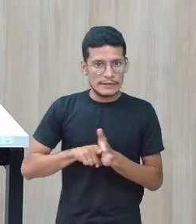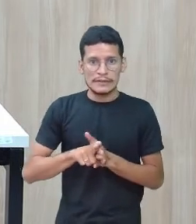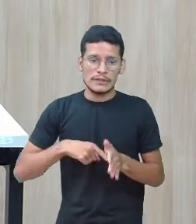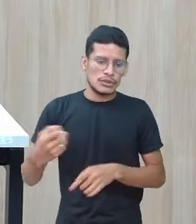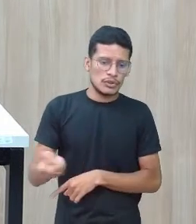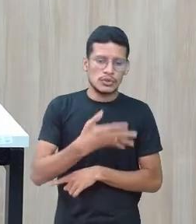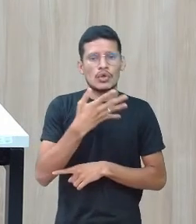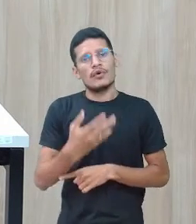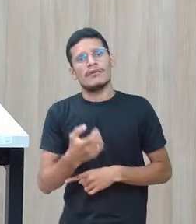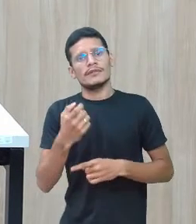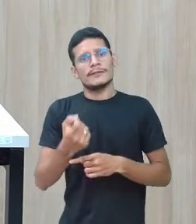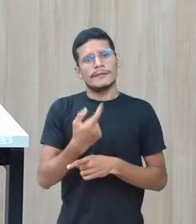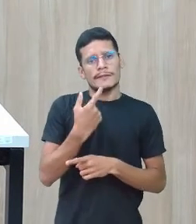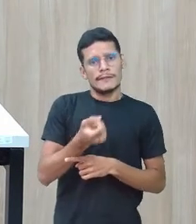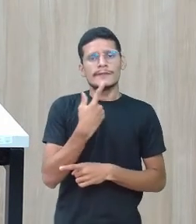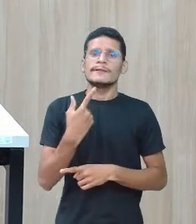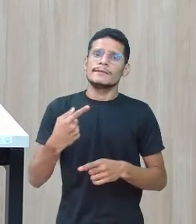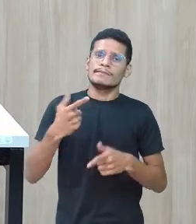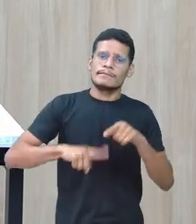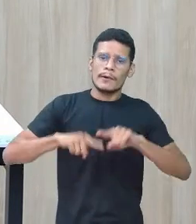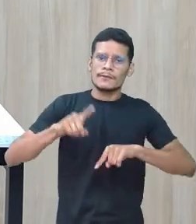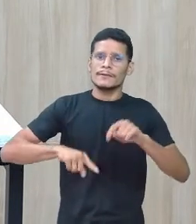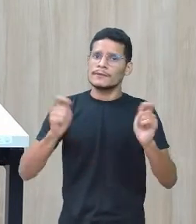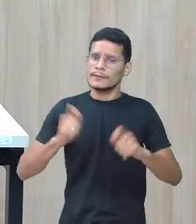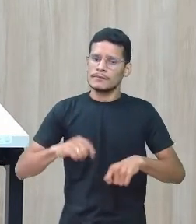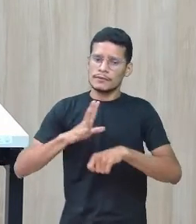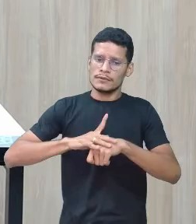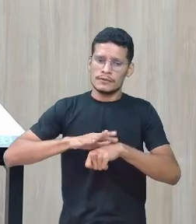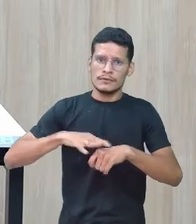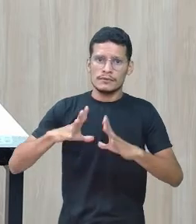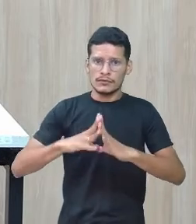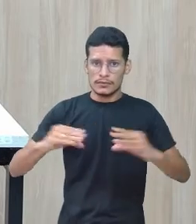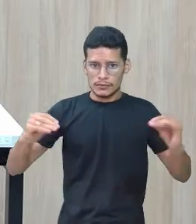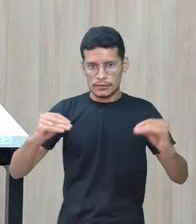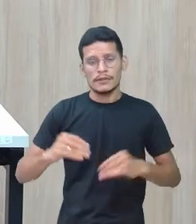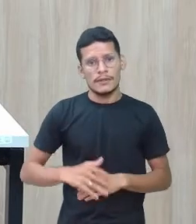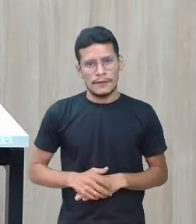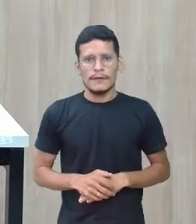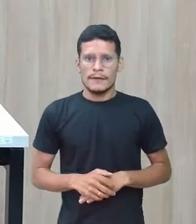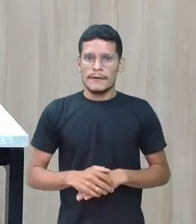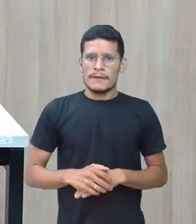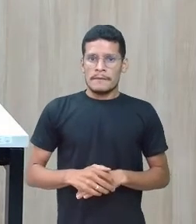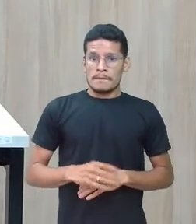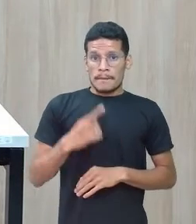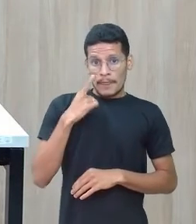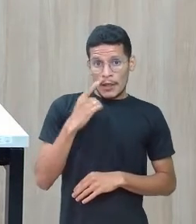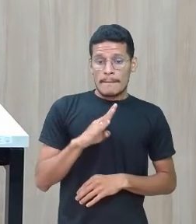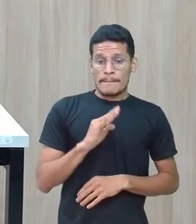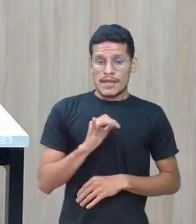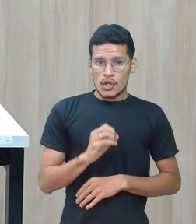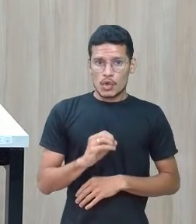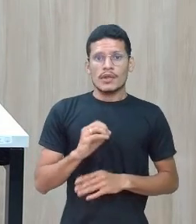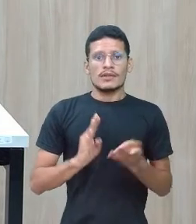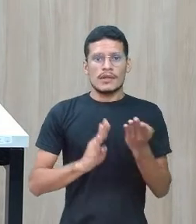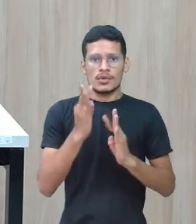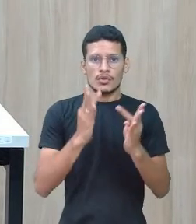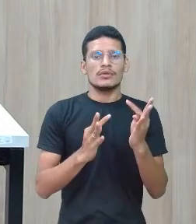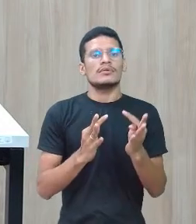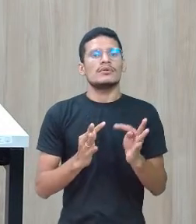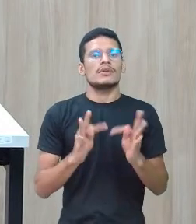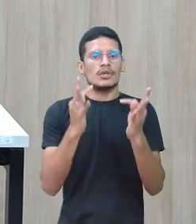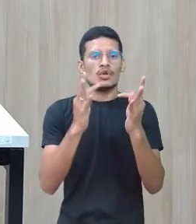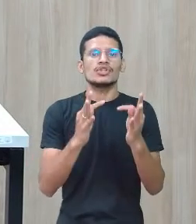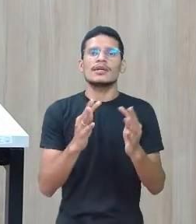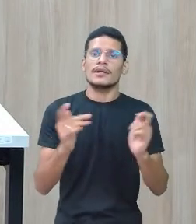novas substâncias, novos produtos para a cura de diversas doenças. Então, a biotecnologia aí ajudou